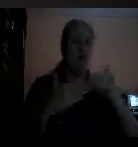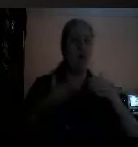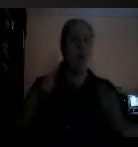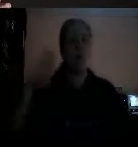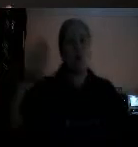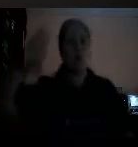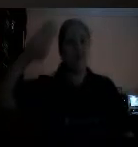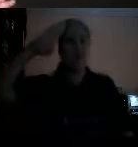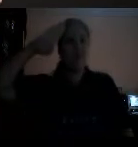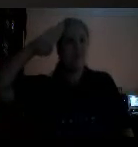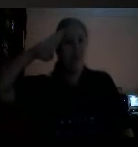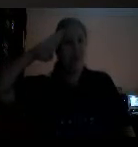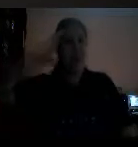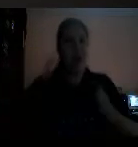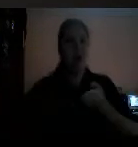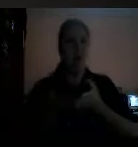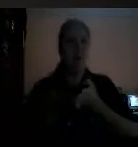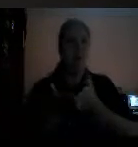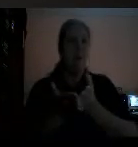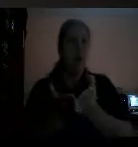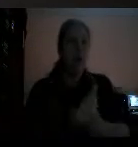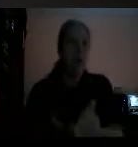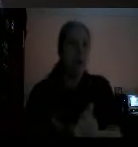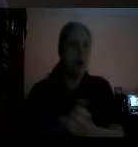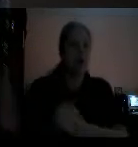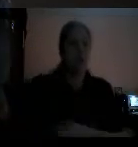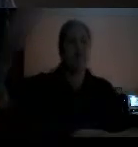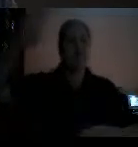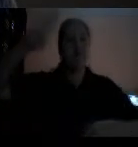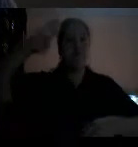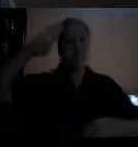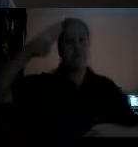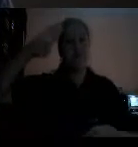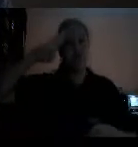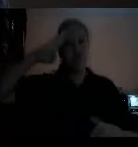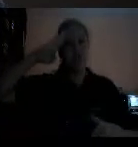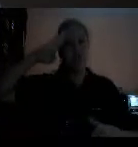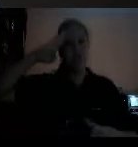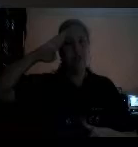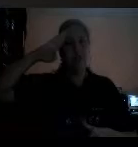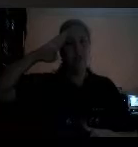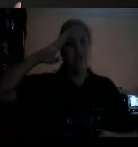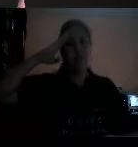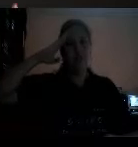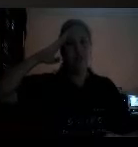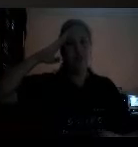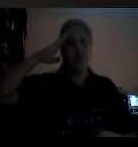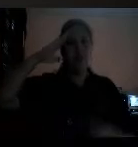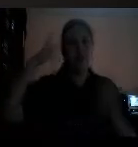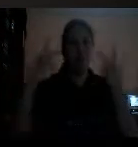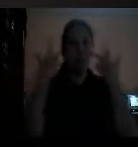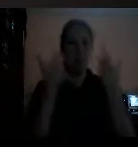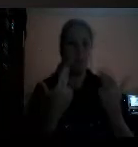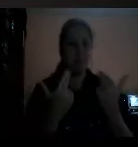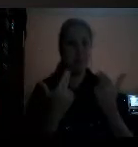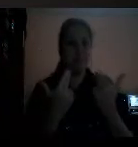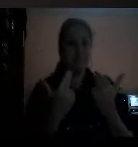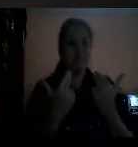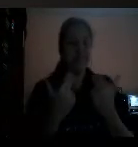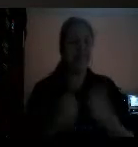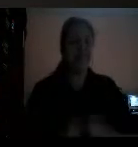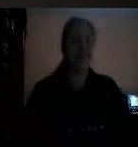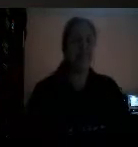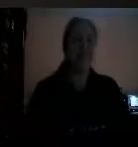que Mackinder, quando escreve suas teorias, é um momento onde a gente não tem ainda um grande desenvolvimento da chamada indústria